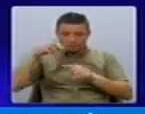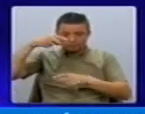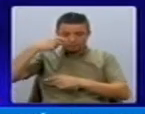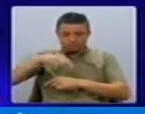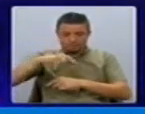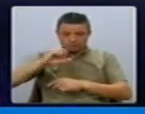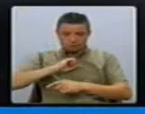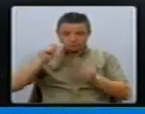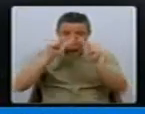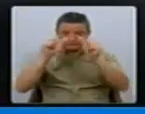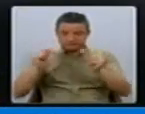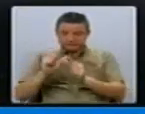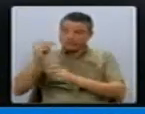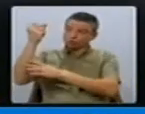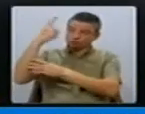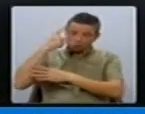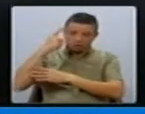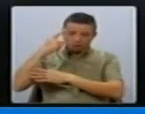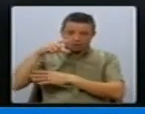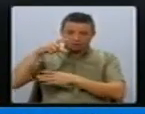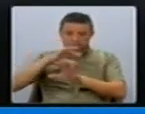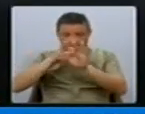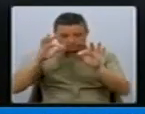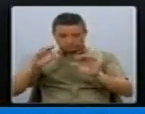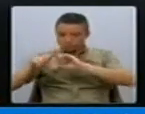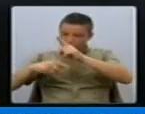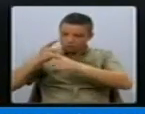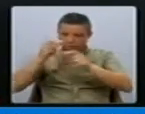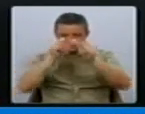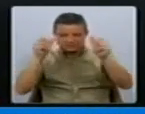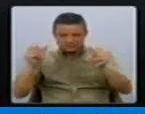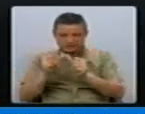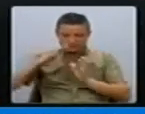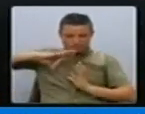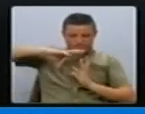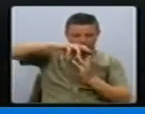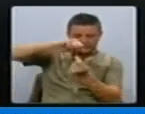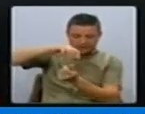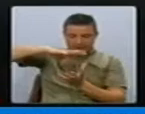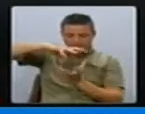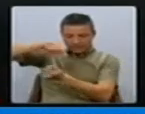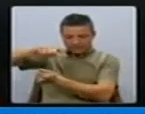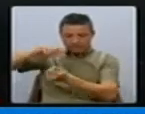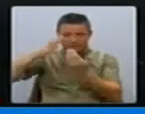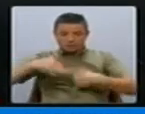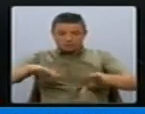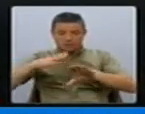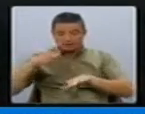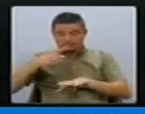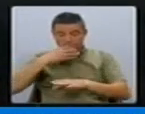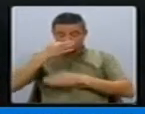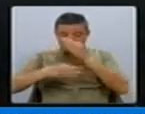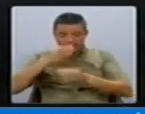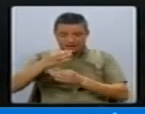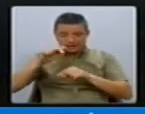no nosso próprio sistema solar, também conseguimos encontrar lá em cima, noutros sistemas planetários. Isto é, nós estamos a falar de Beta Pictoris B, que é um planeta